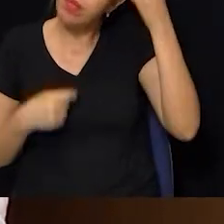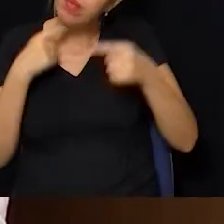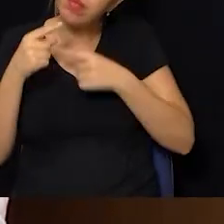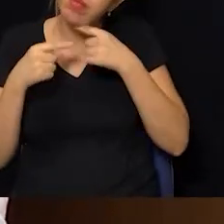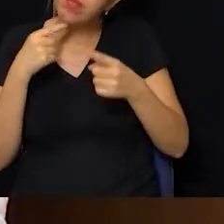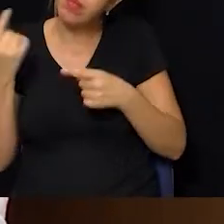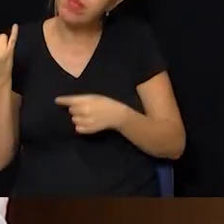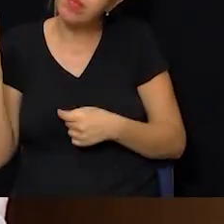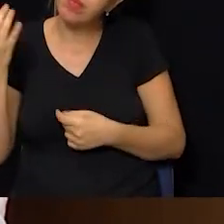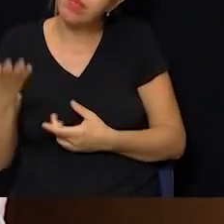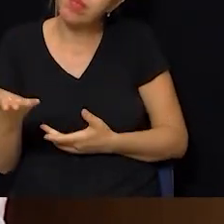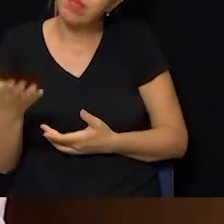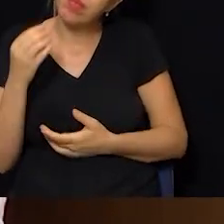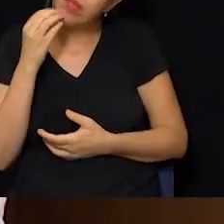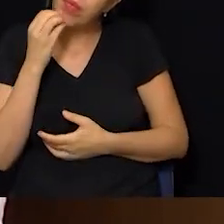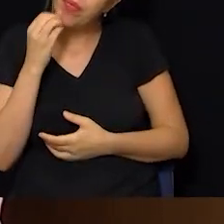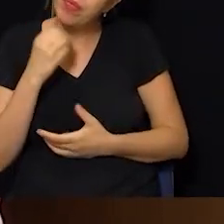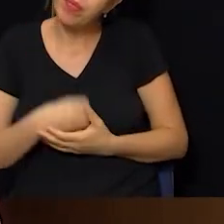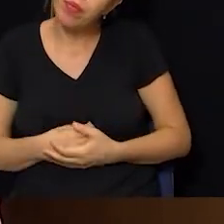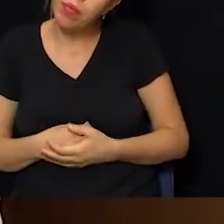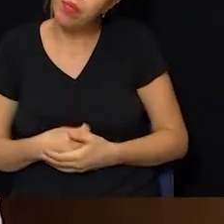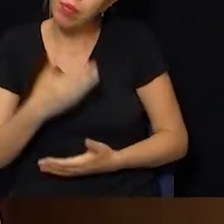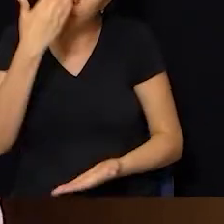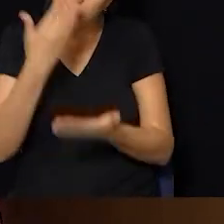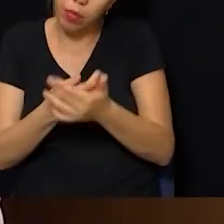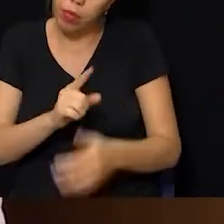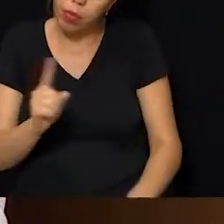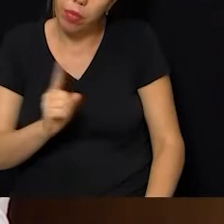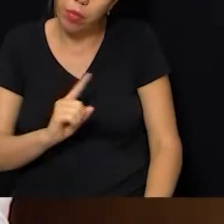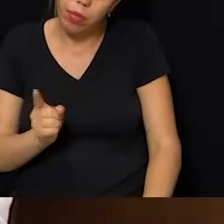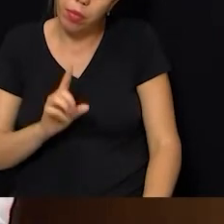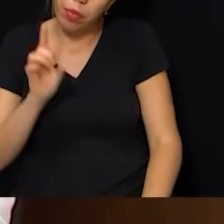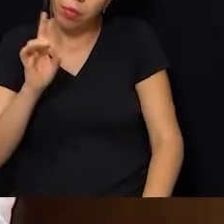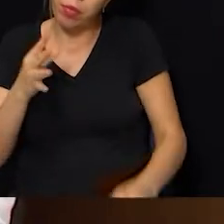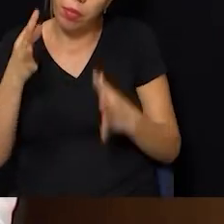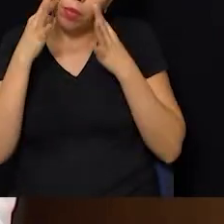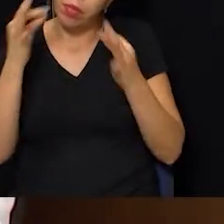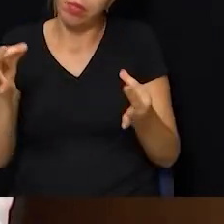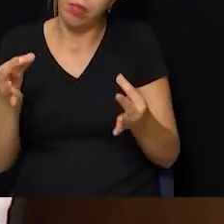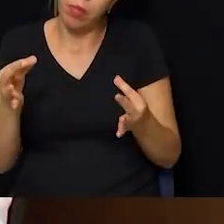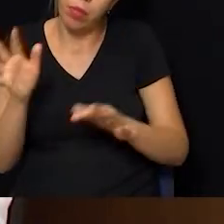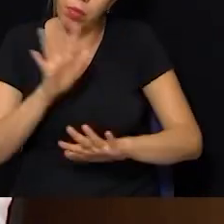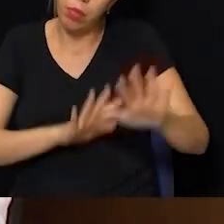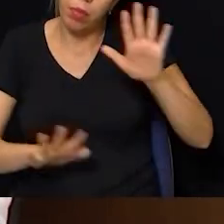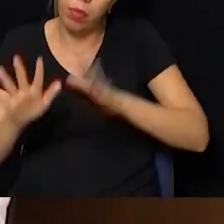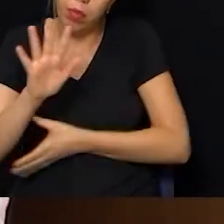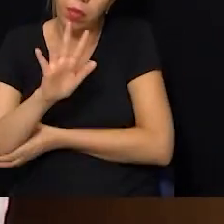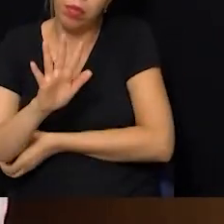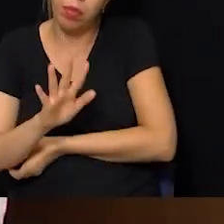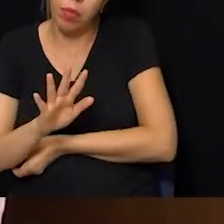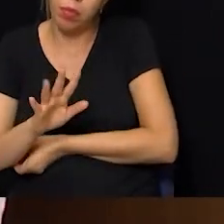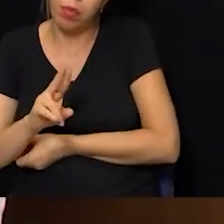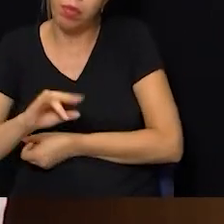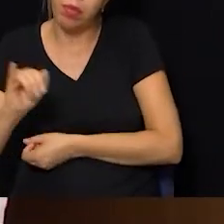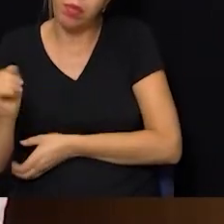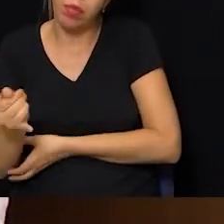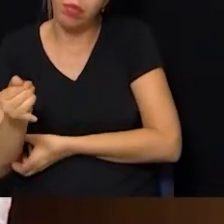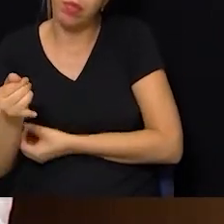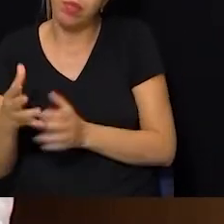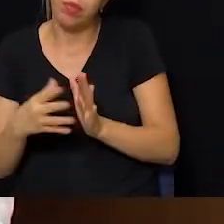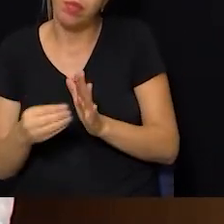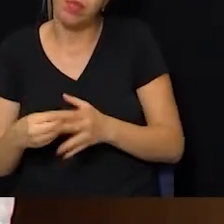alguma dúvida que é importante esclarecer aqui, doutora? Acredito que não. Acredito que é só prestar atenção, tomar cuidado quando for optar por